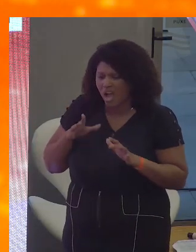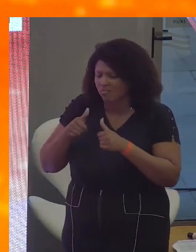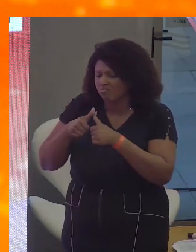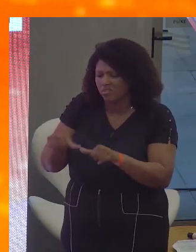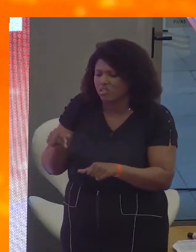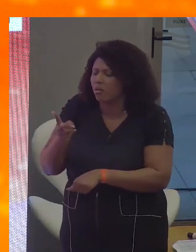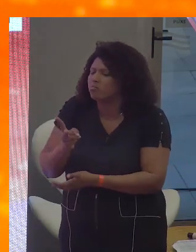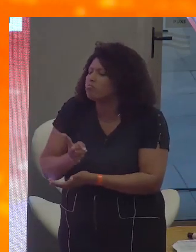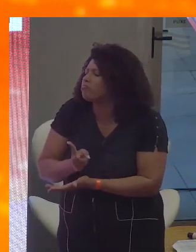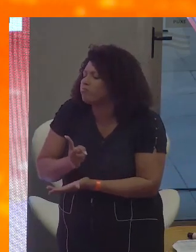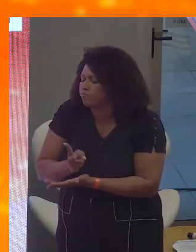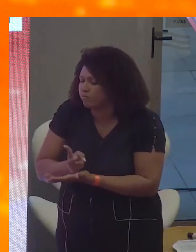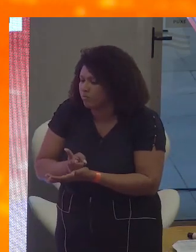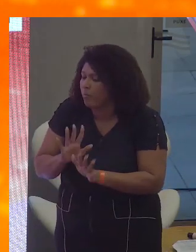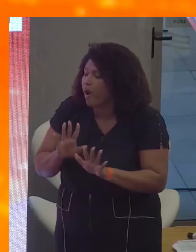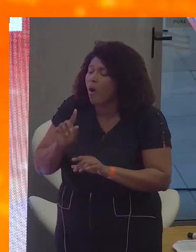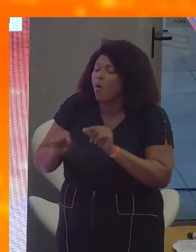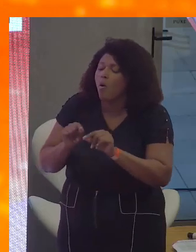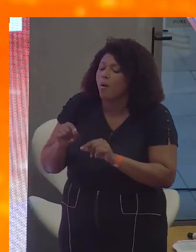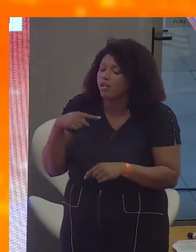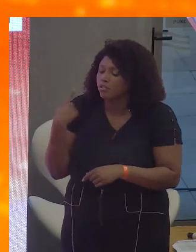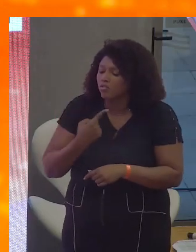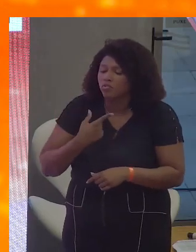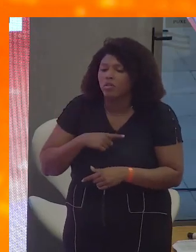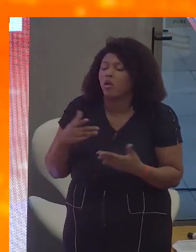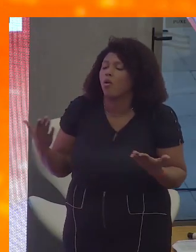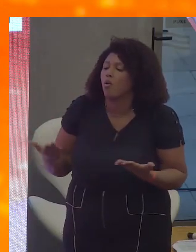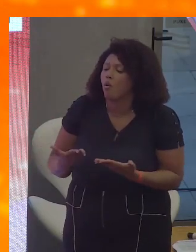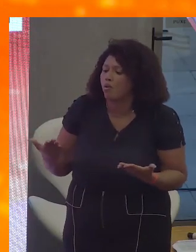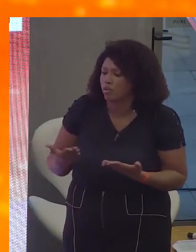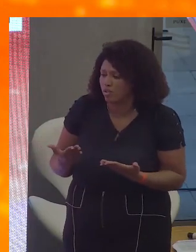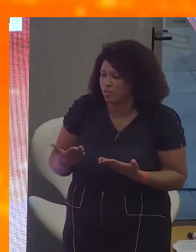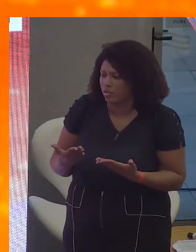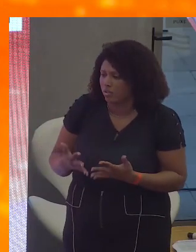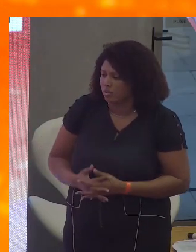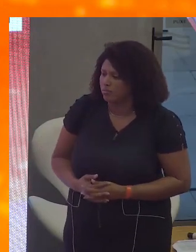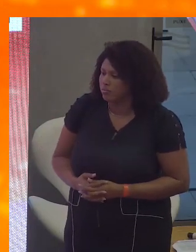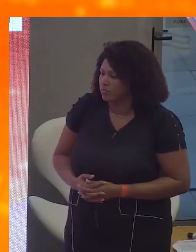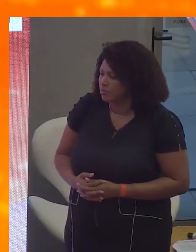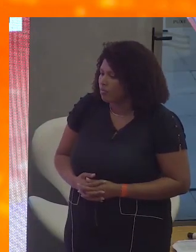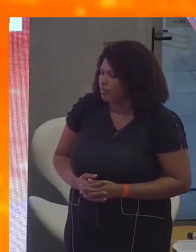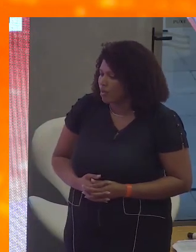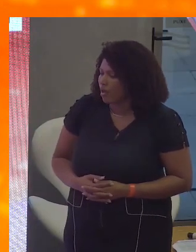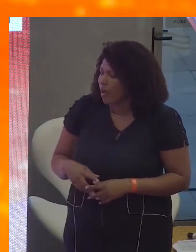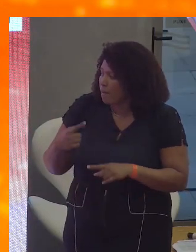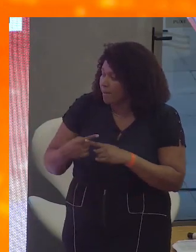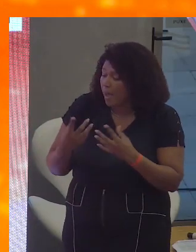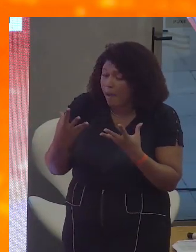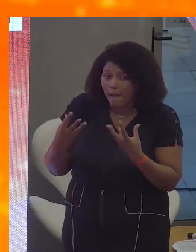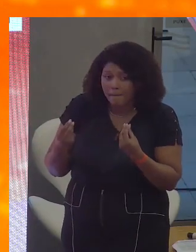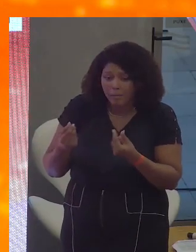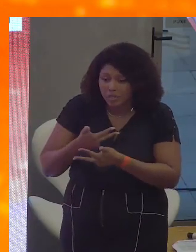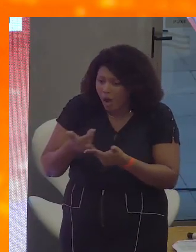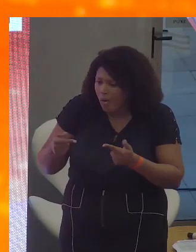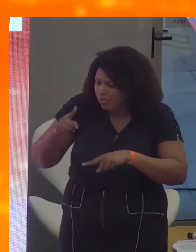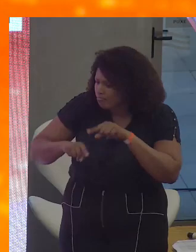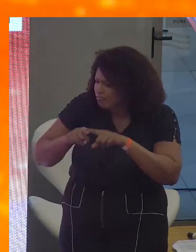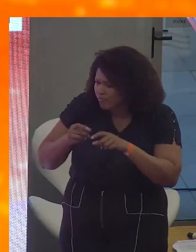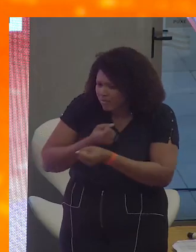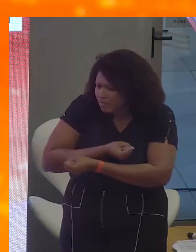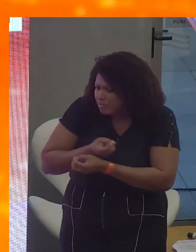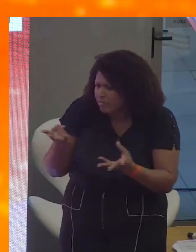lá. O que a gente tem hoje com relação a essa profusão de oferta de suplementos